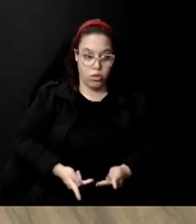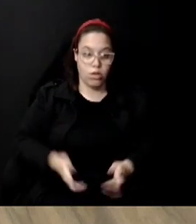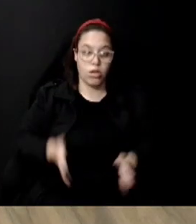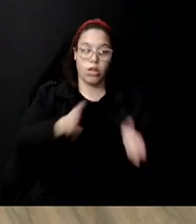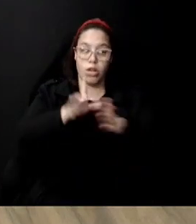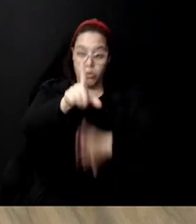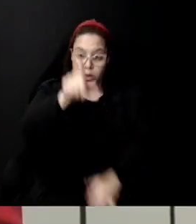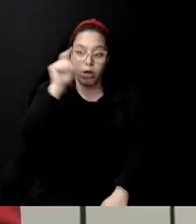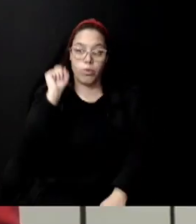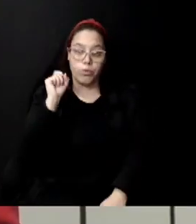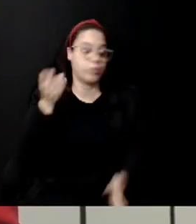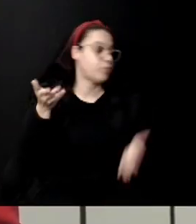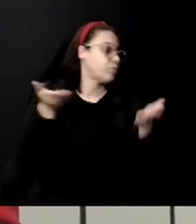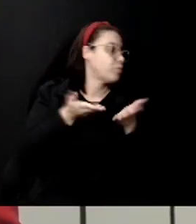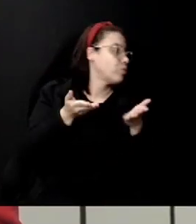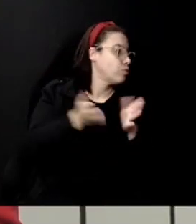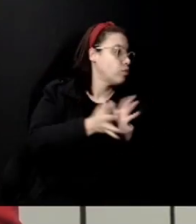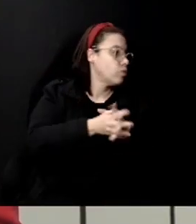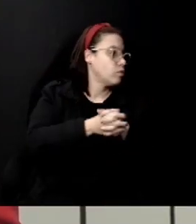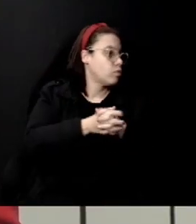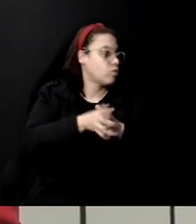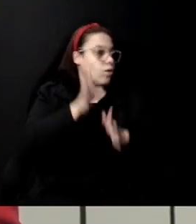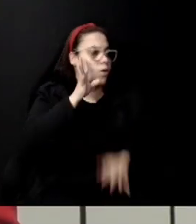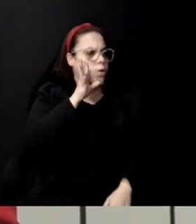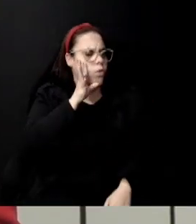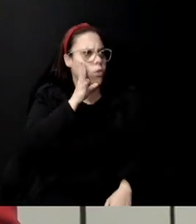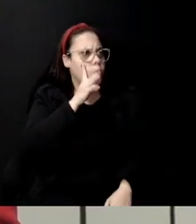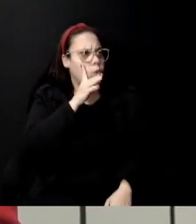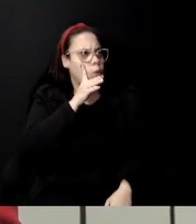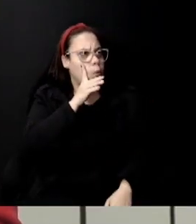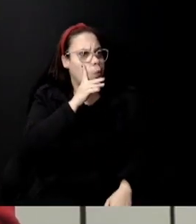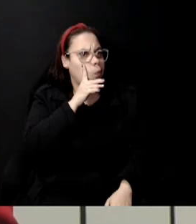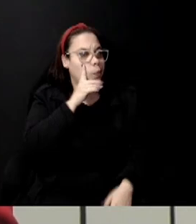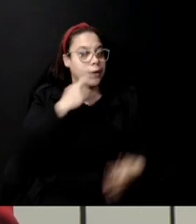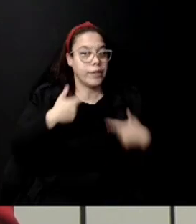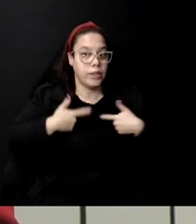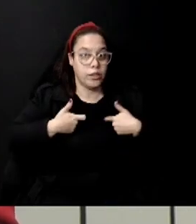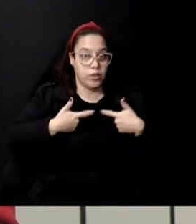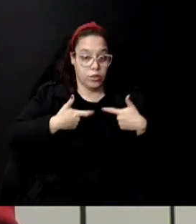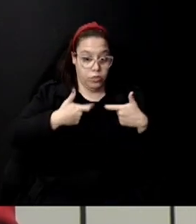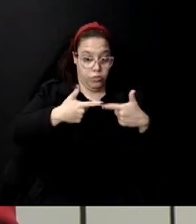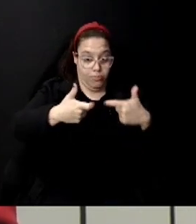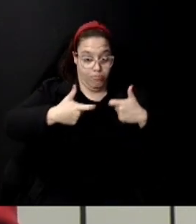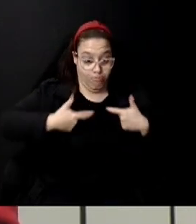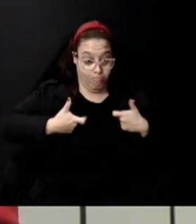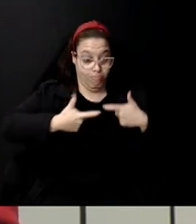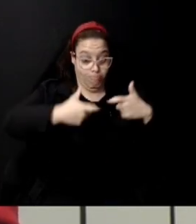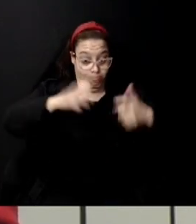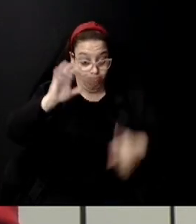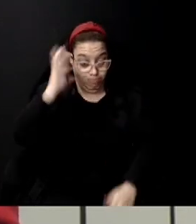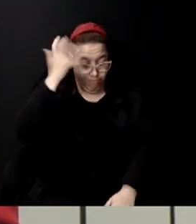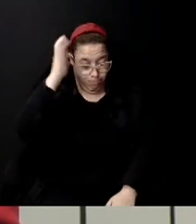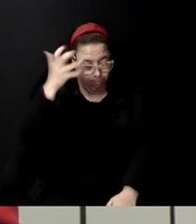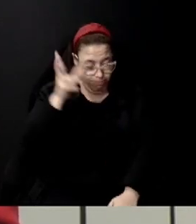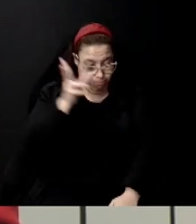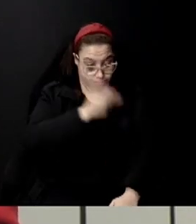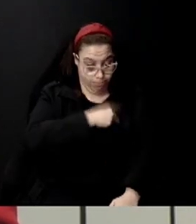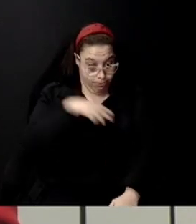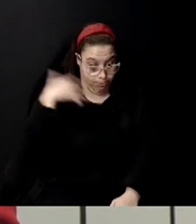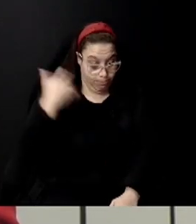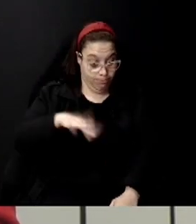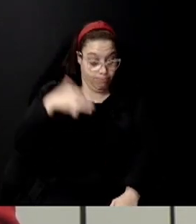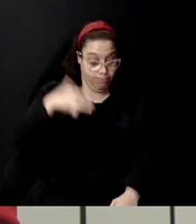quando a gente se depara com os conflitos bélicos, que é o que tem acontecido, né?